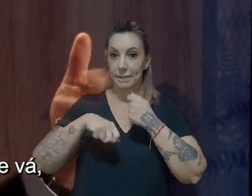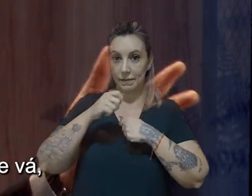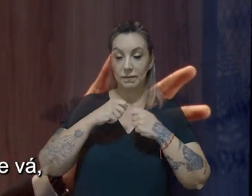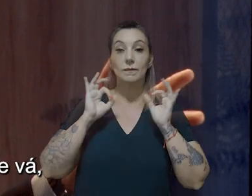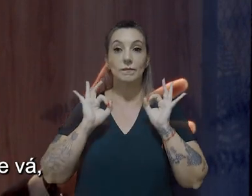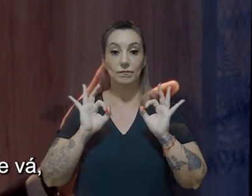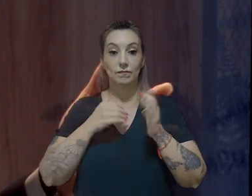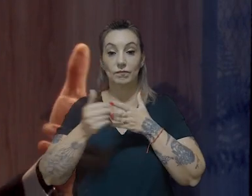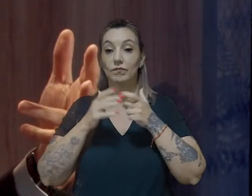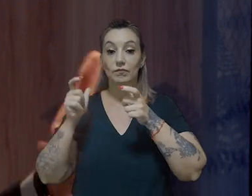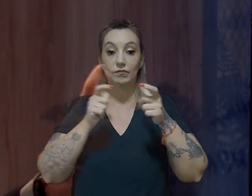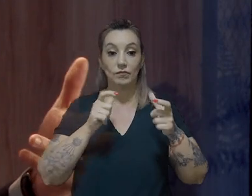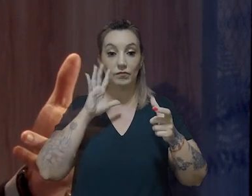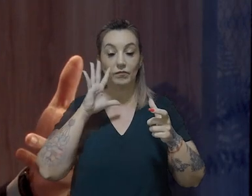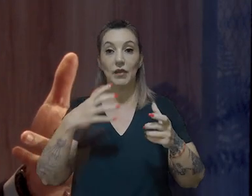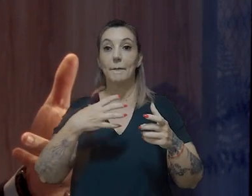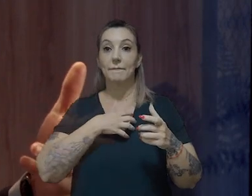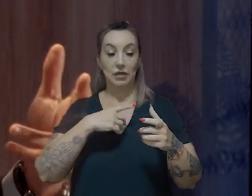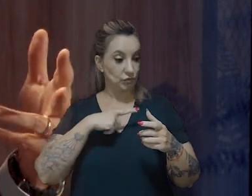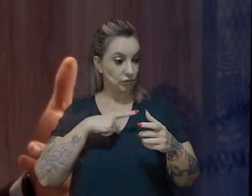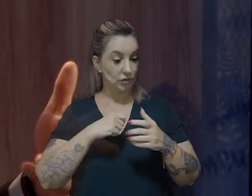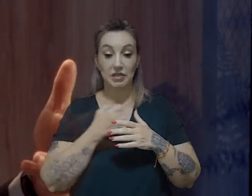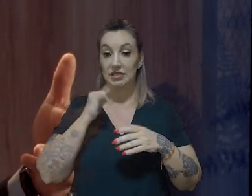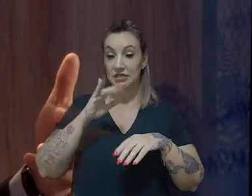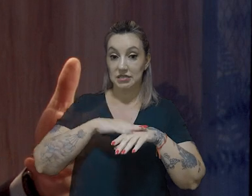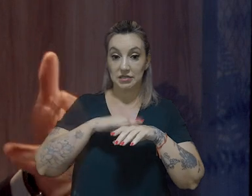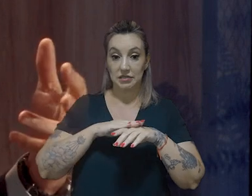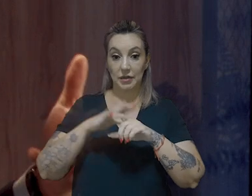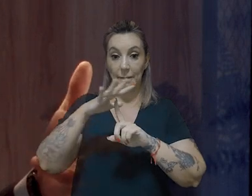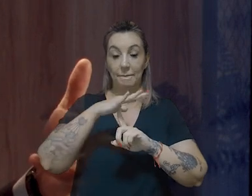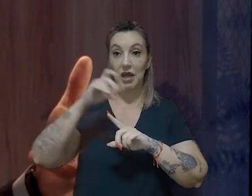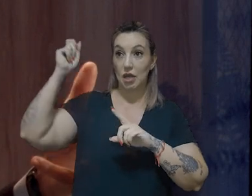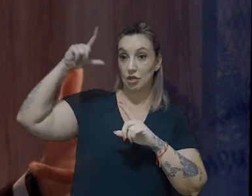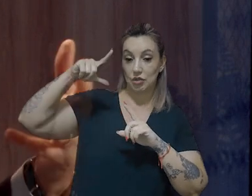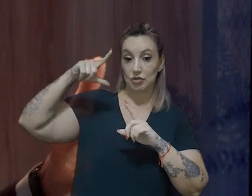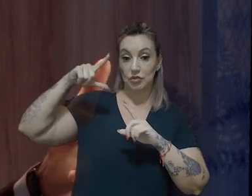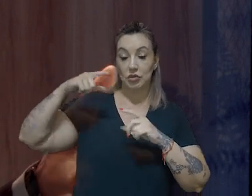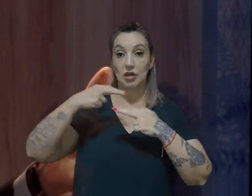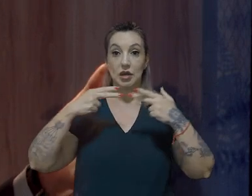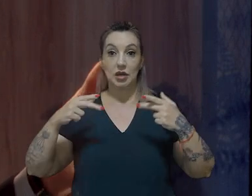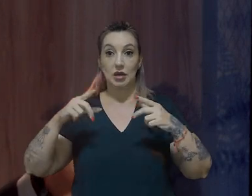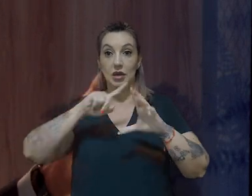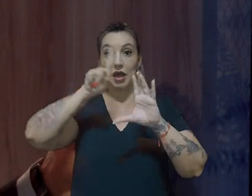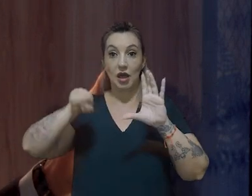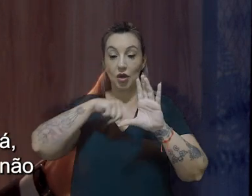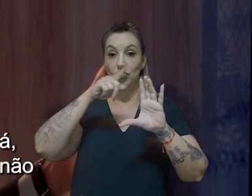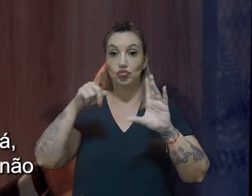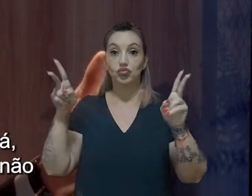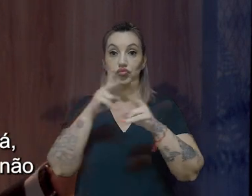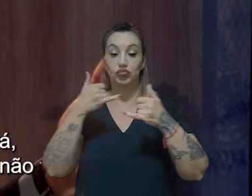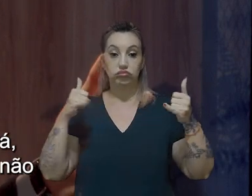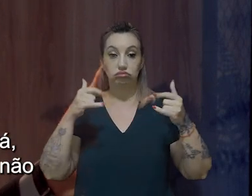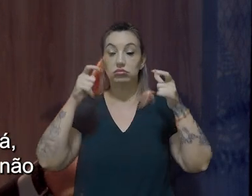ele de fato qualquer lugar que ele vai ele causa muito Impacto se você faz um parque solar se você faz uma hidroelétrica se você faz uma eólica não